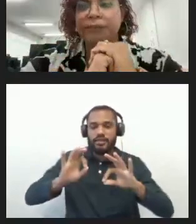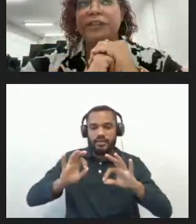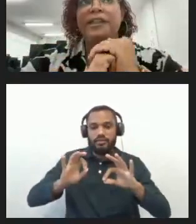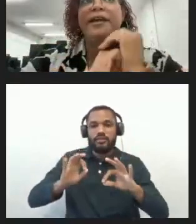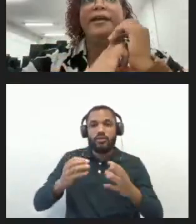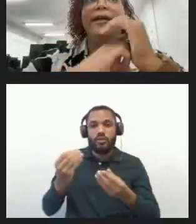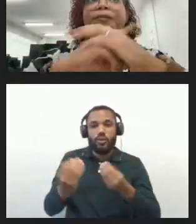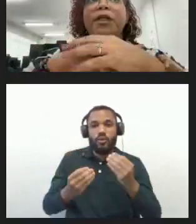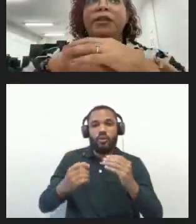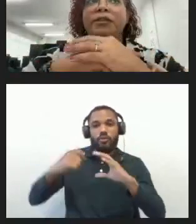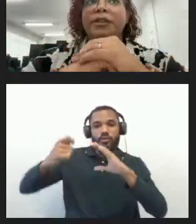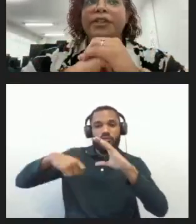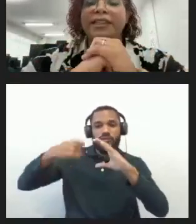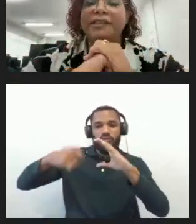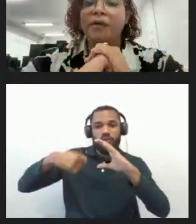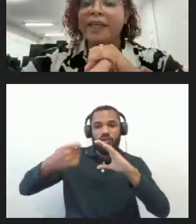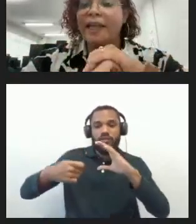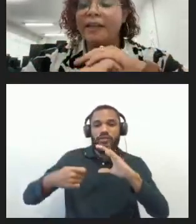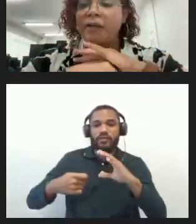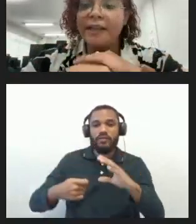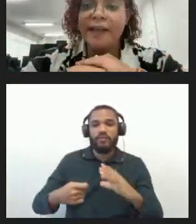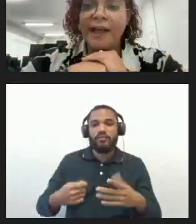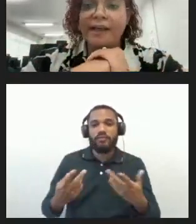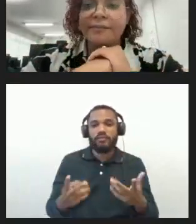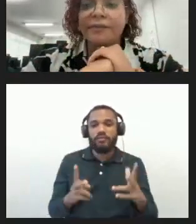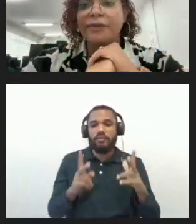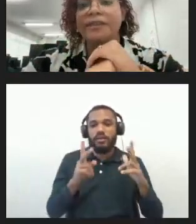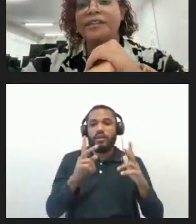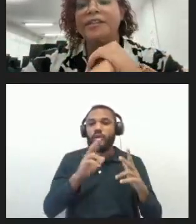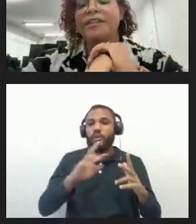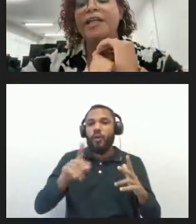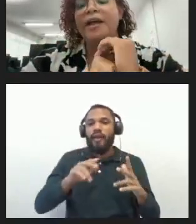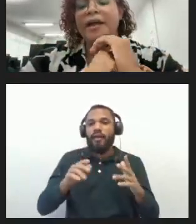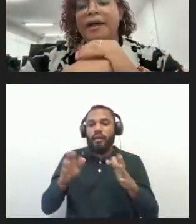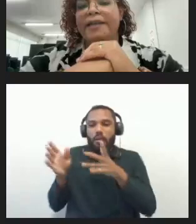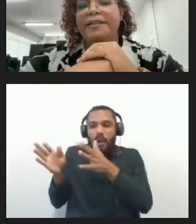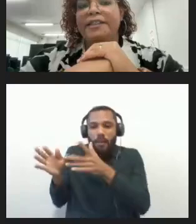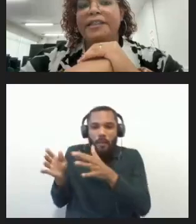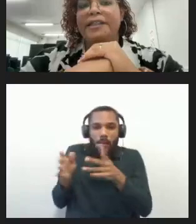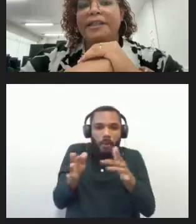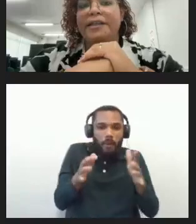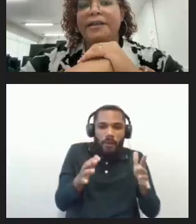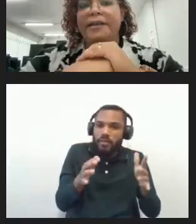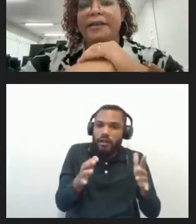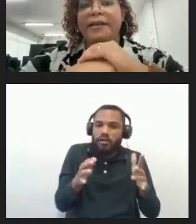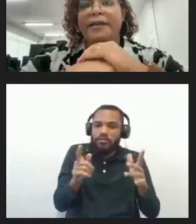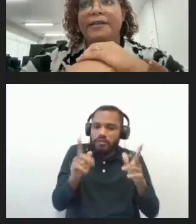vídeo no tipo de edição que é não linear. Então, existe